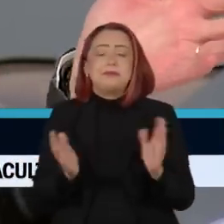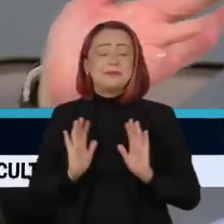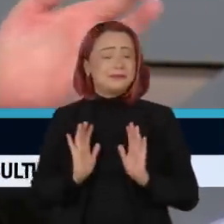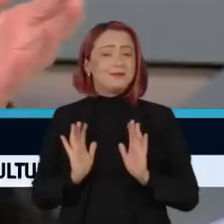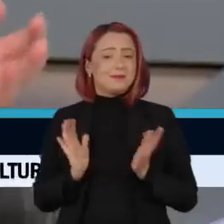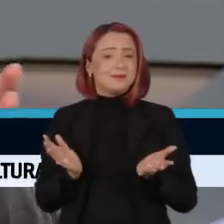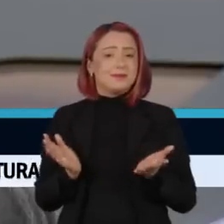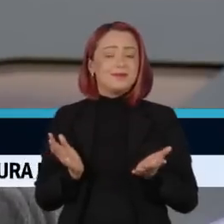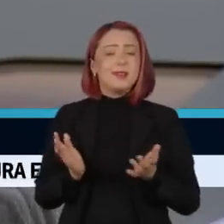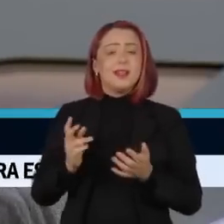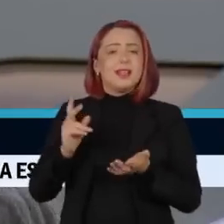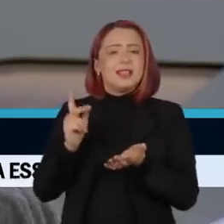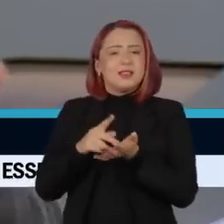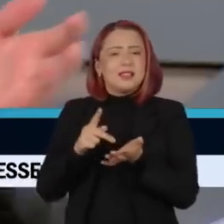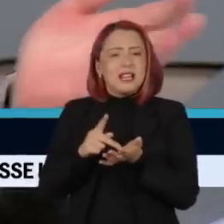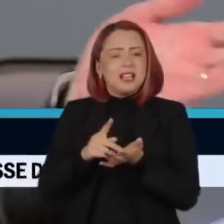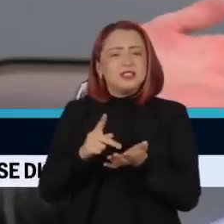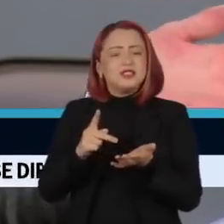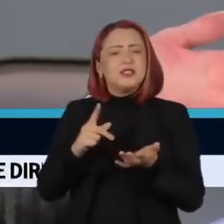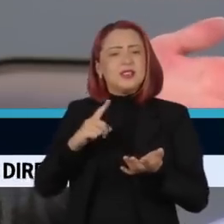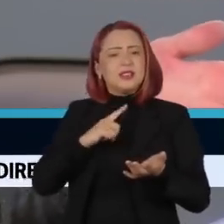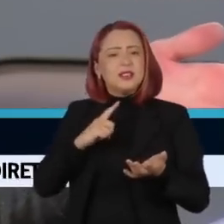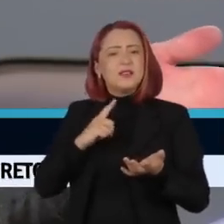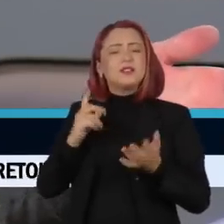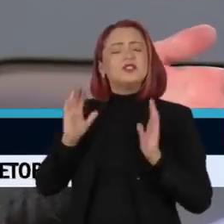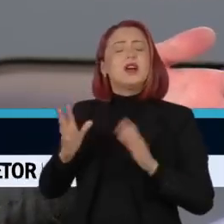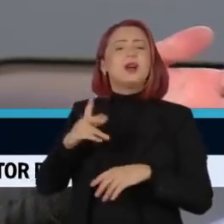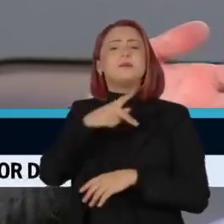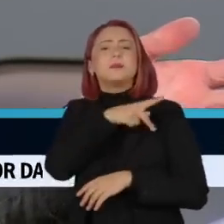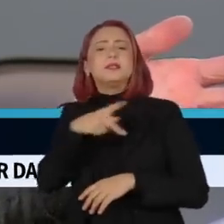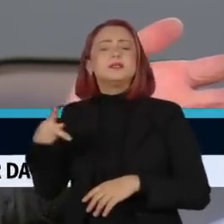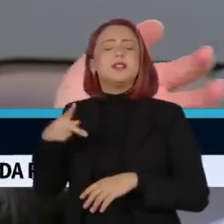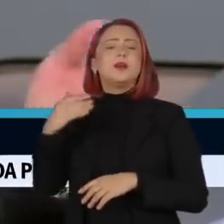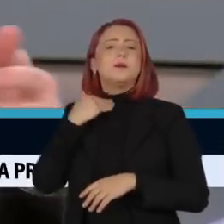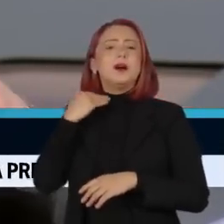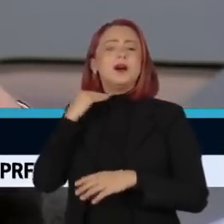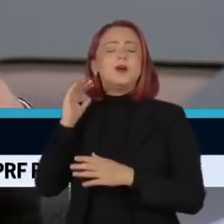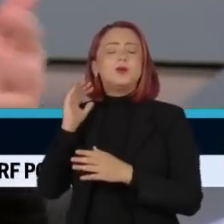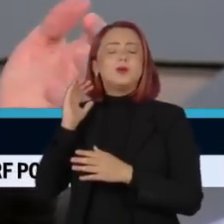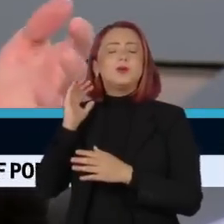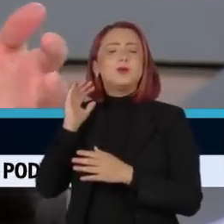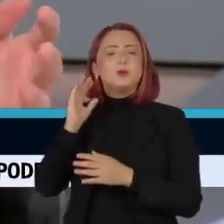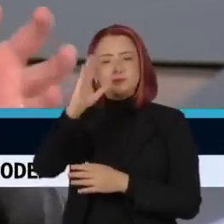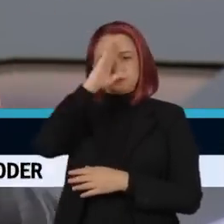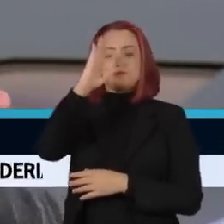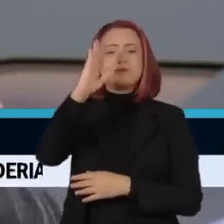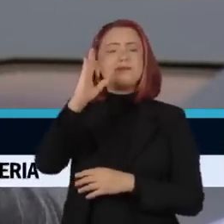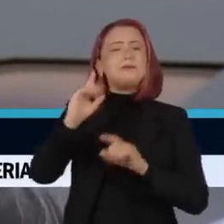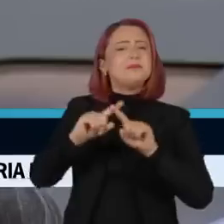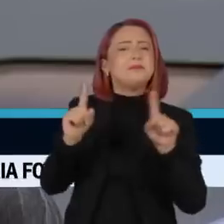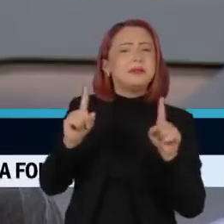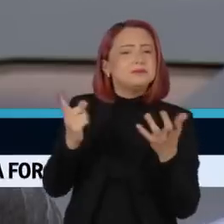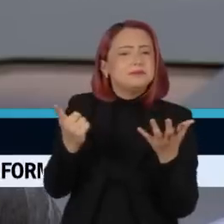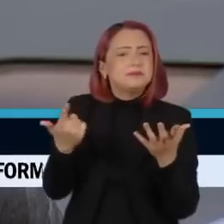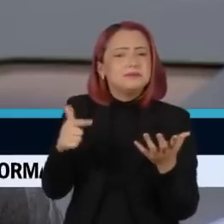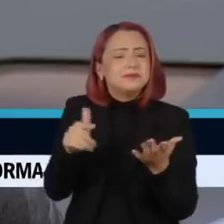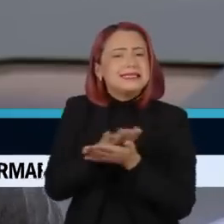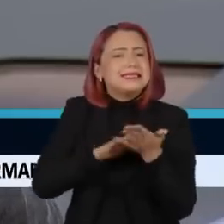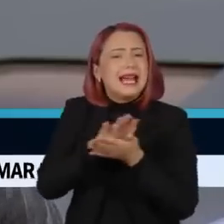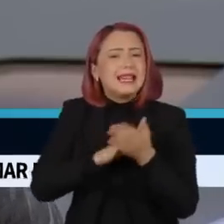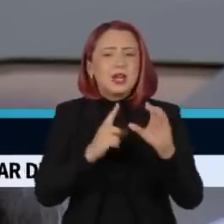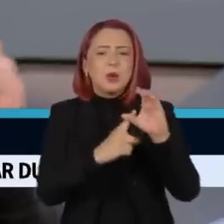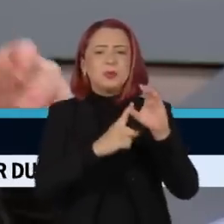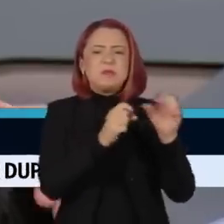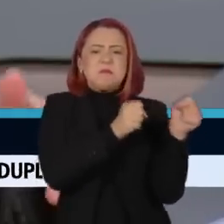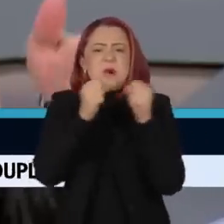O Henrique Meirelles é comunista, foi presidente do Banco Central. Olha, nós não tivemos os comunistas no